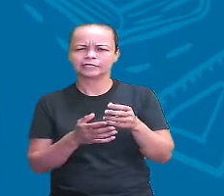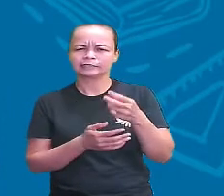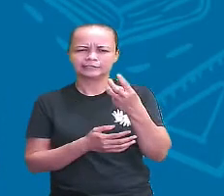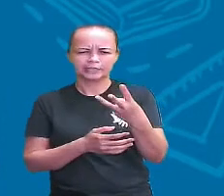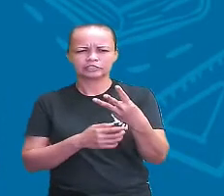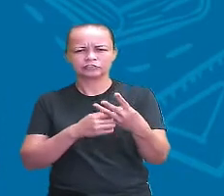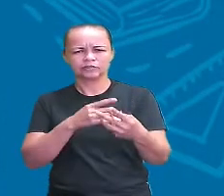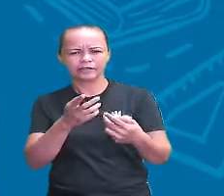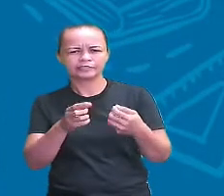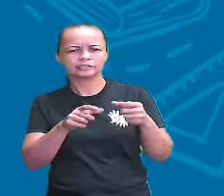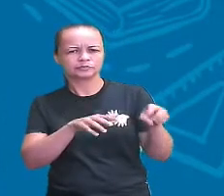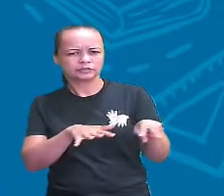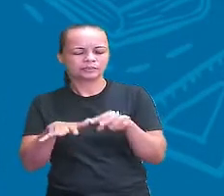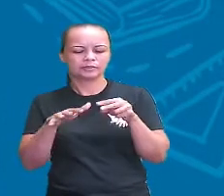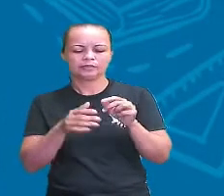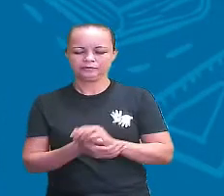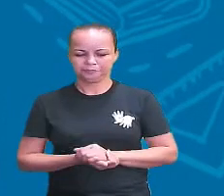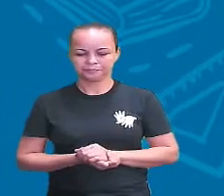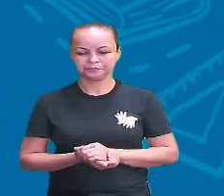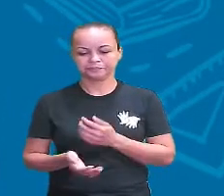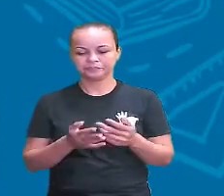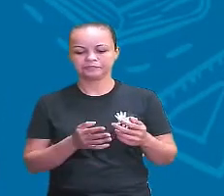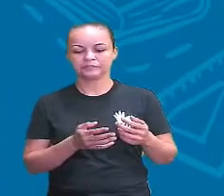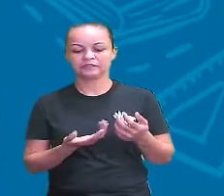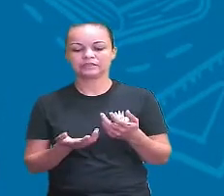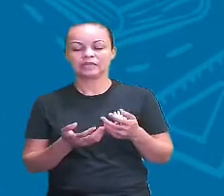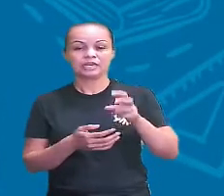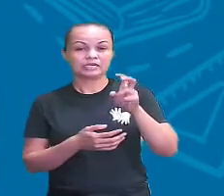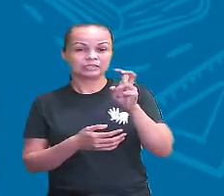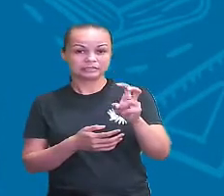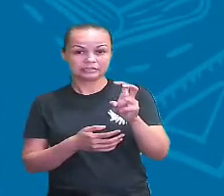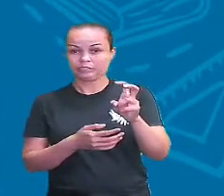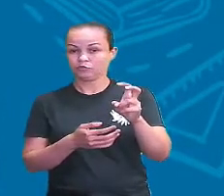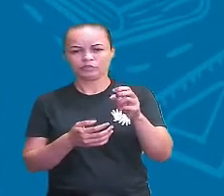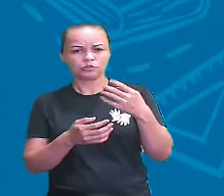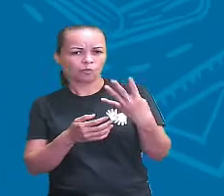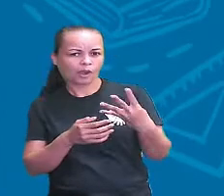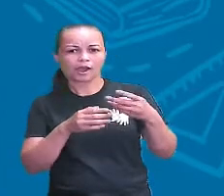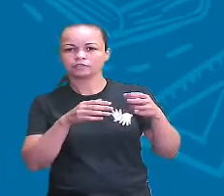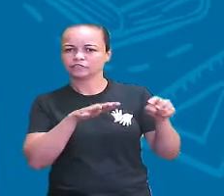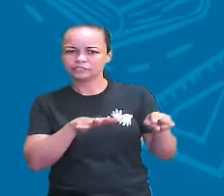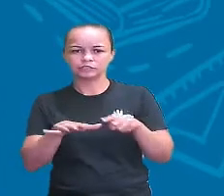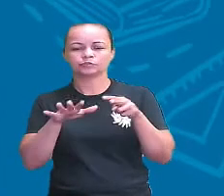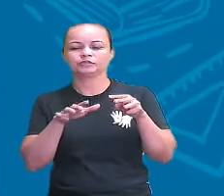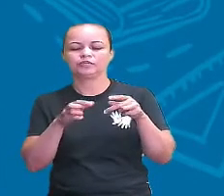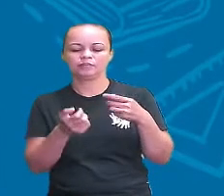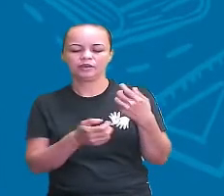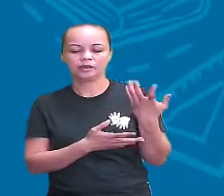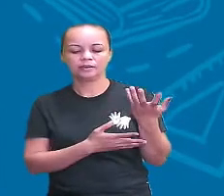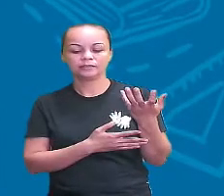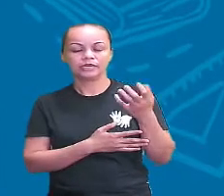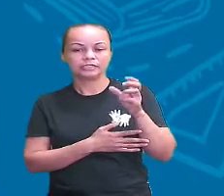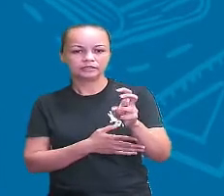por semana, 5 times a week. Ou, se você quiser dizer every day. Entenderam como é que é